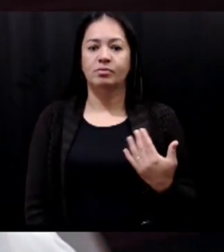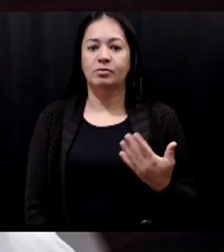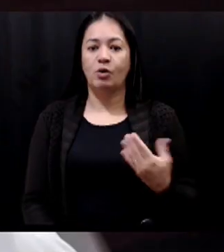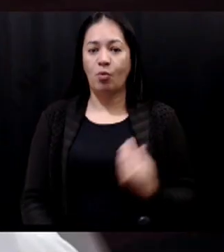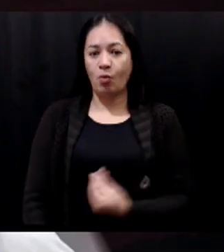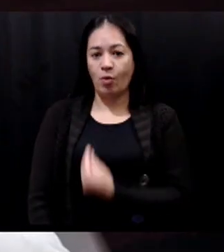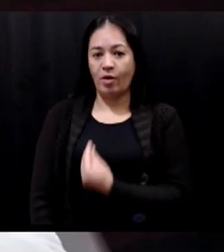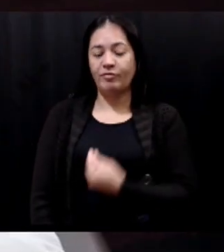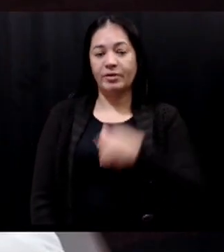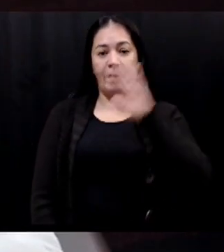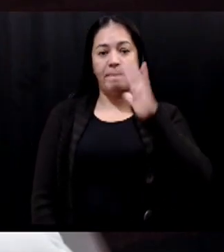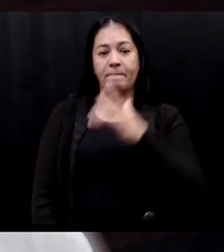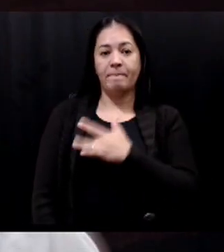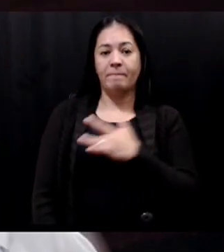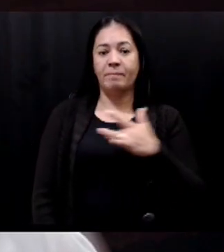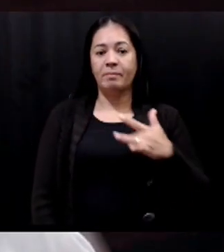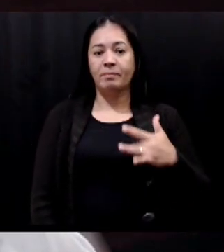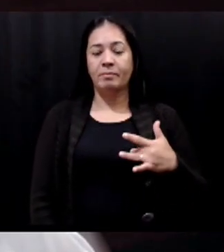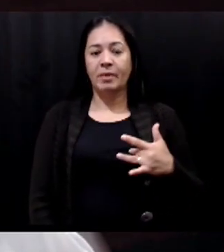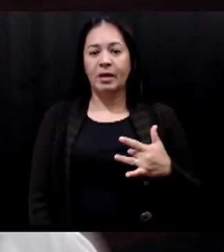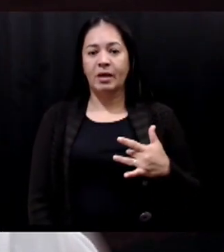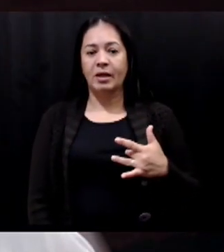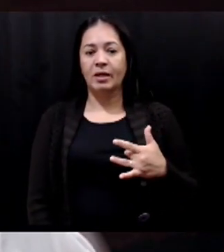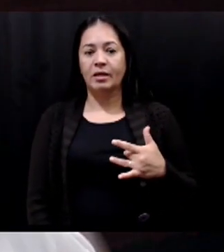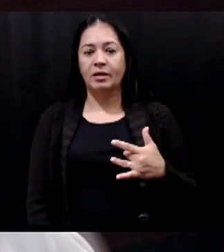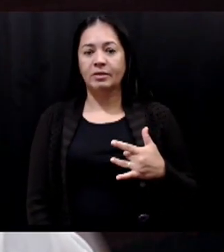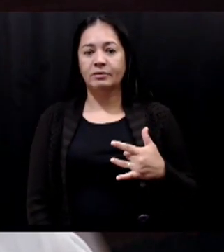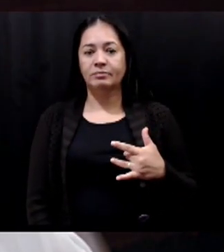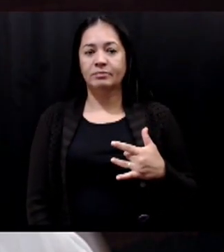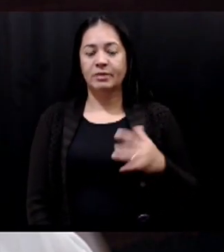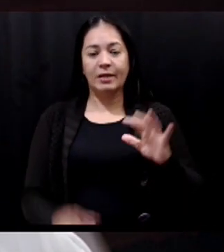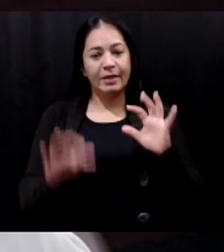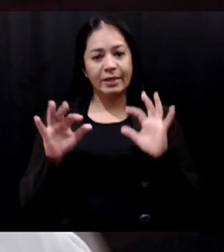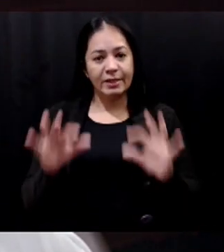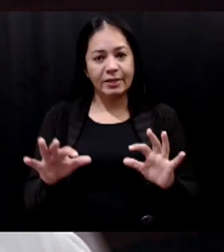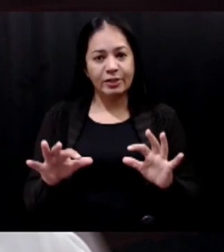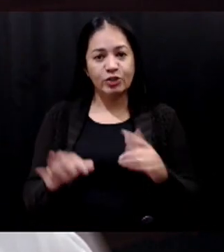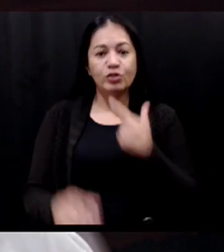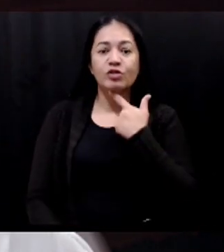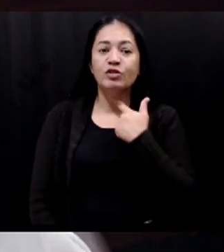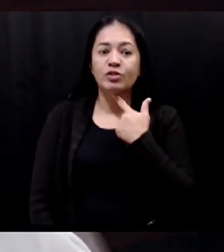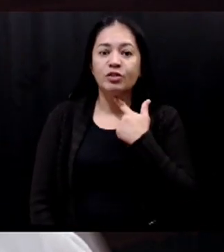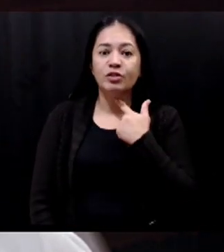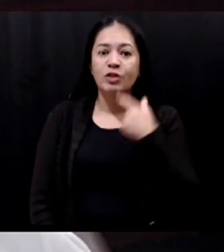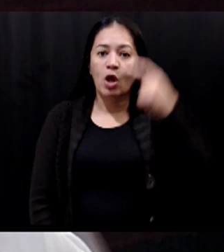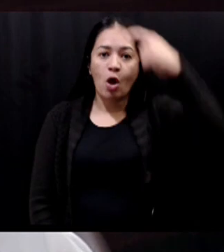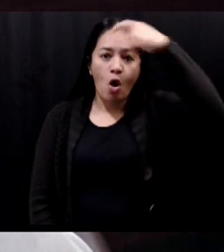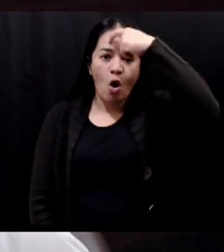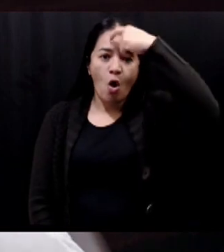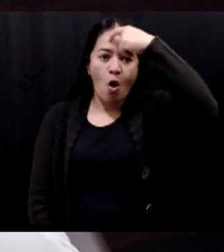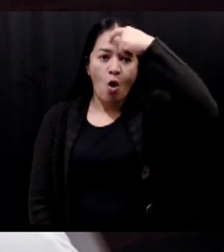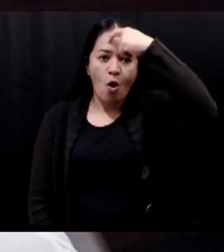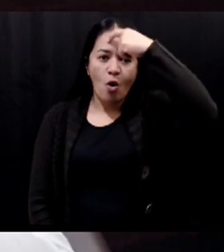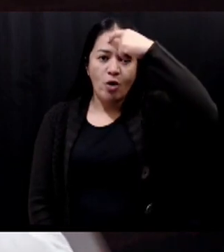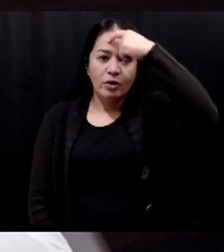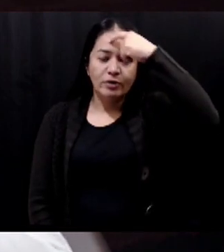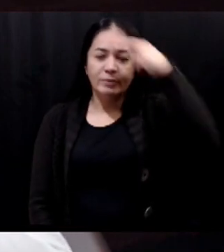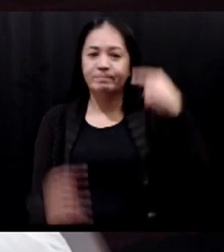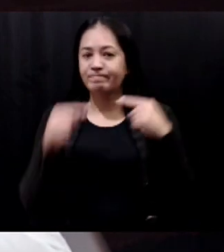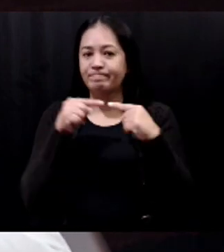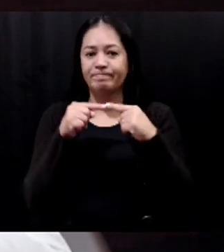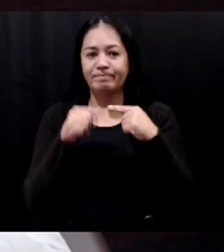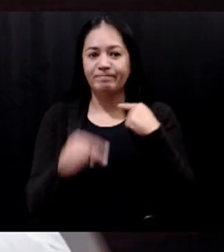entrar numa rotina alimentar, e esse teu desejo consciente está incongruente com os teus